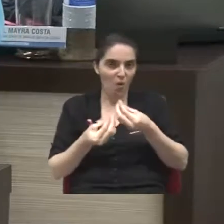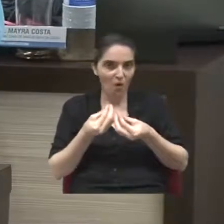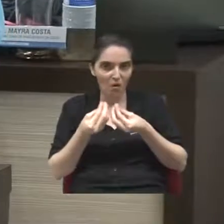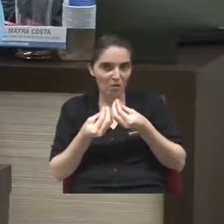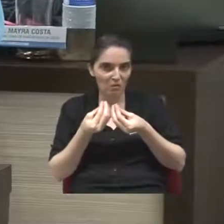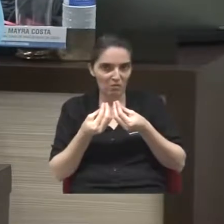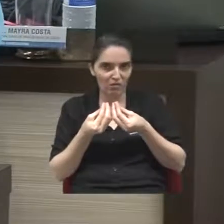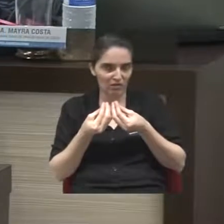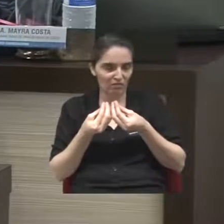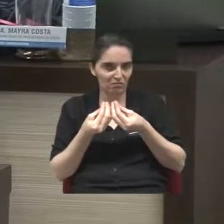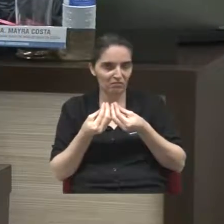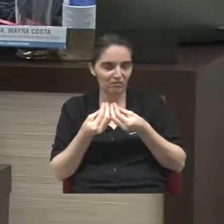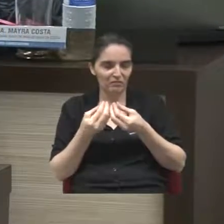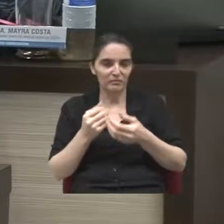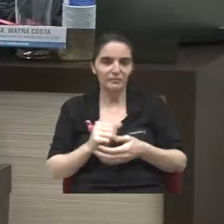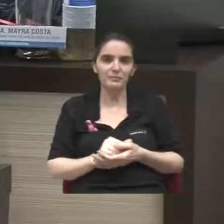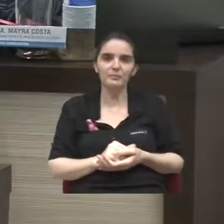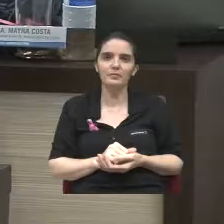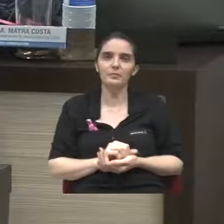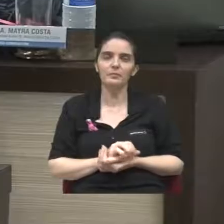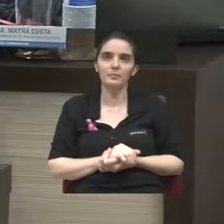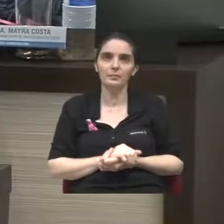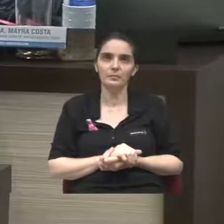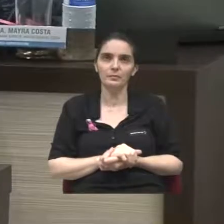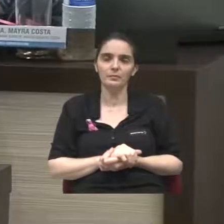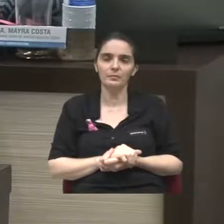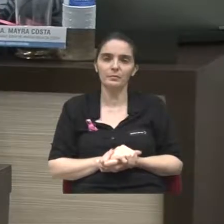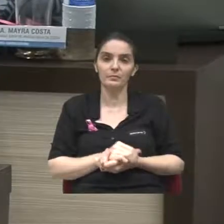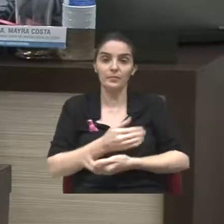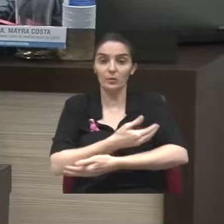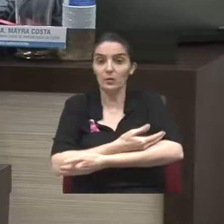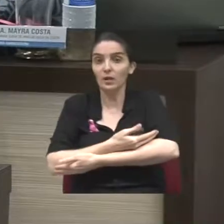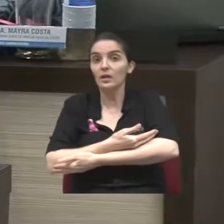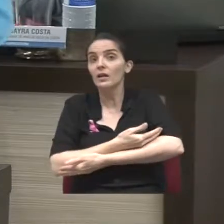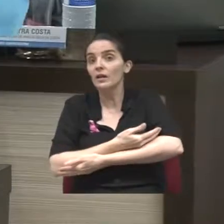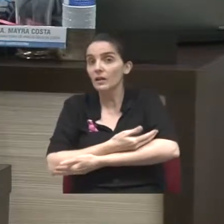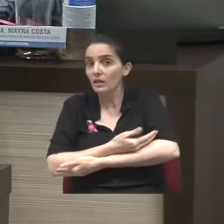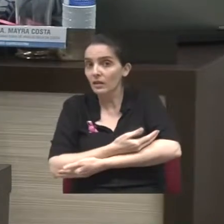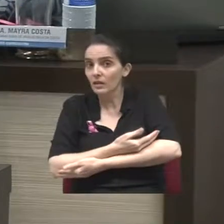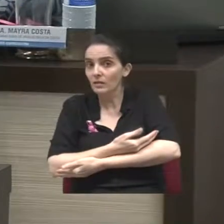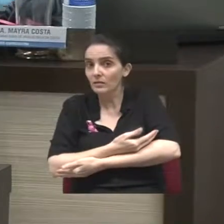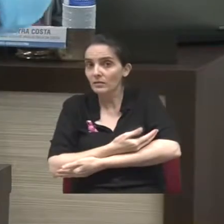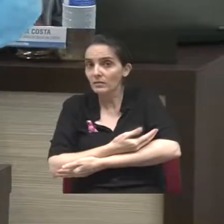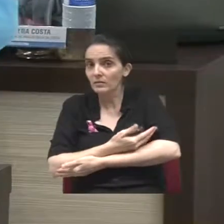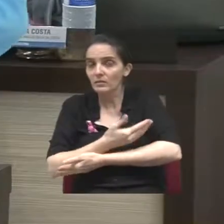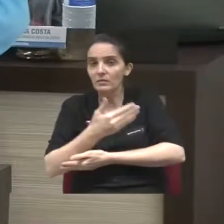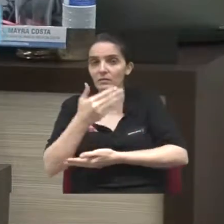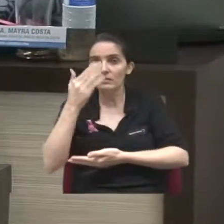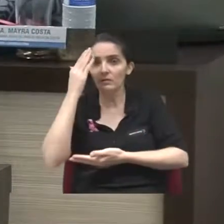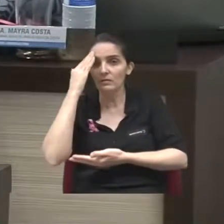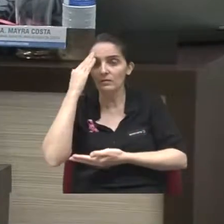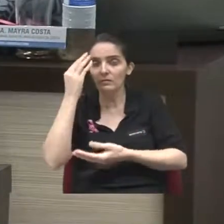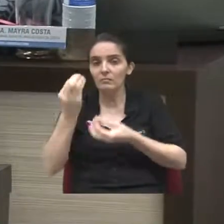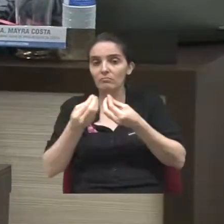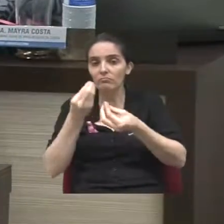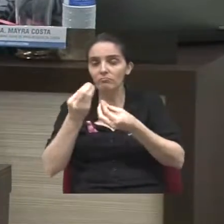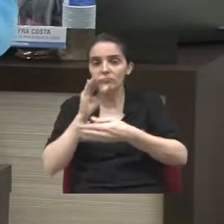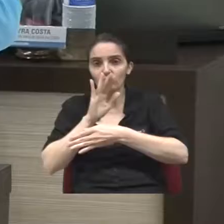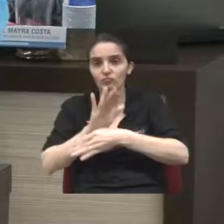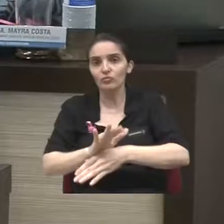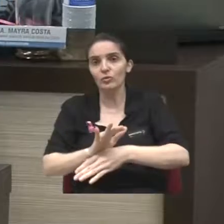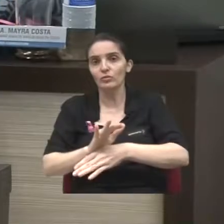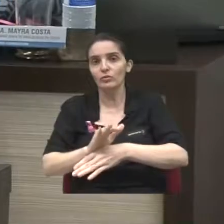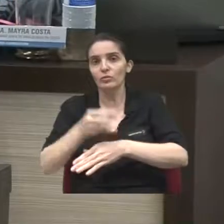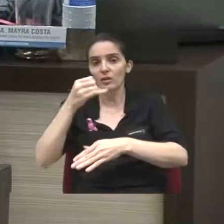que o nenê soubesse como que era, uma pessoa que estava lá, tivesse feito essa